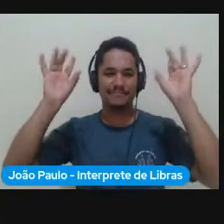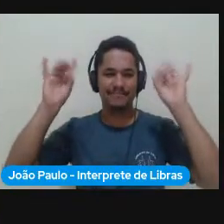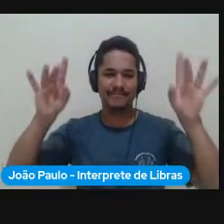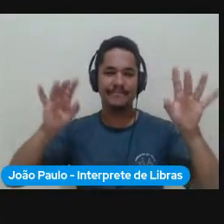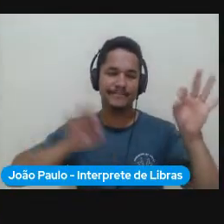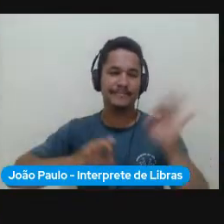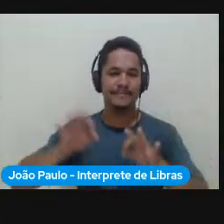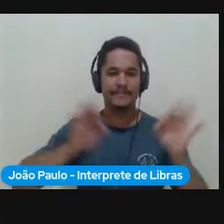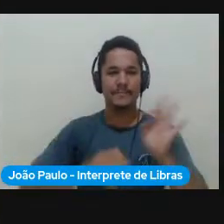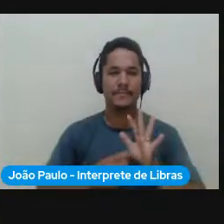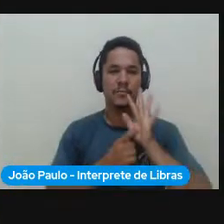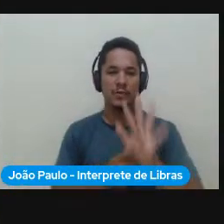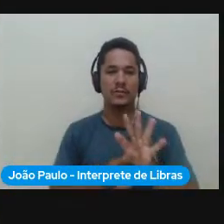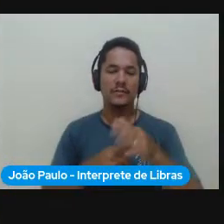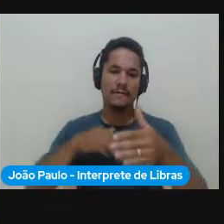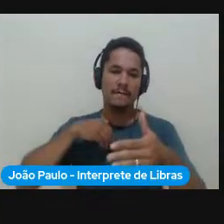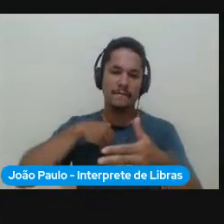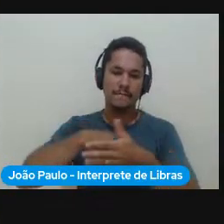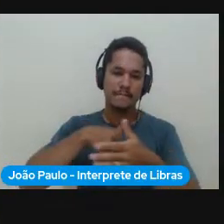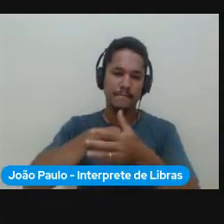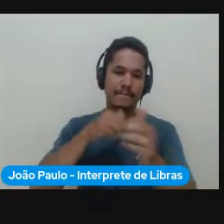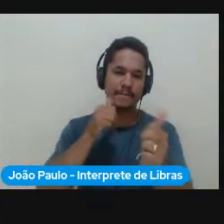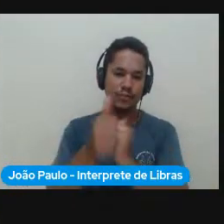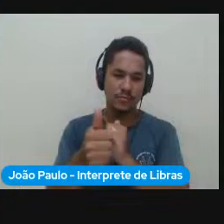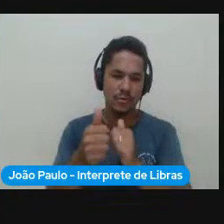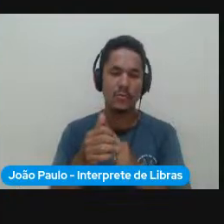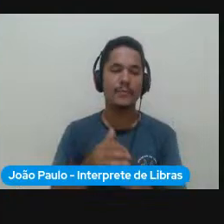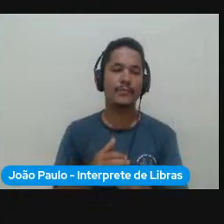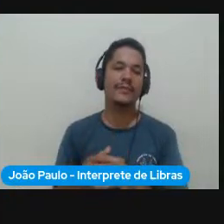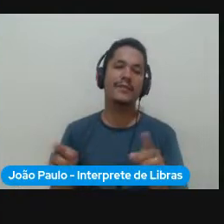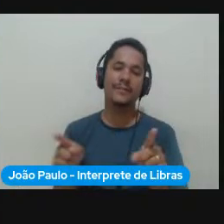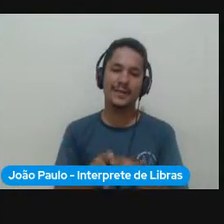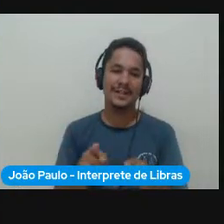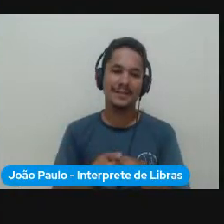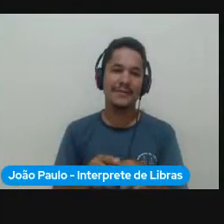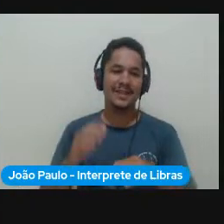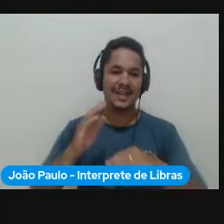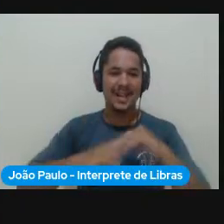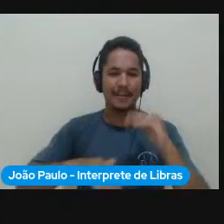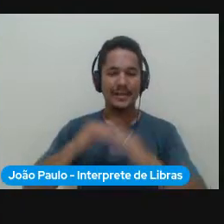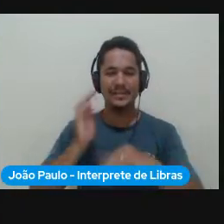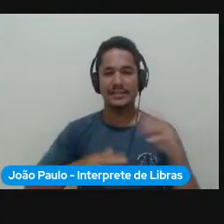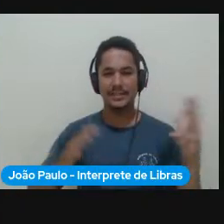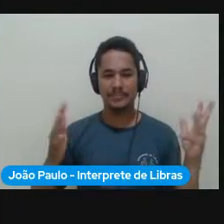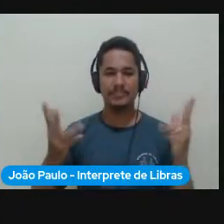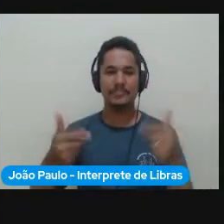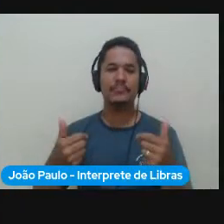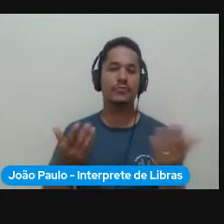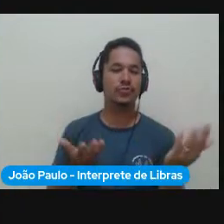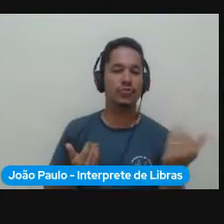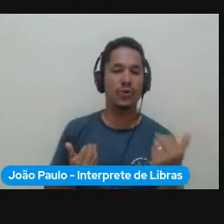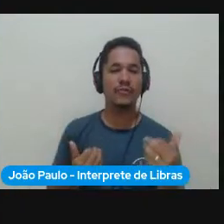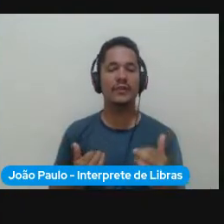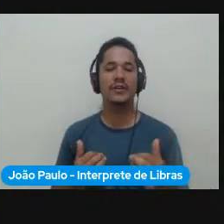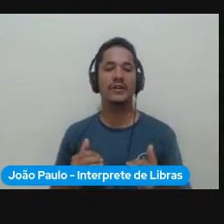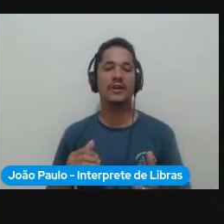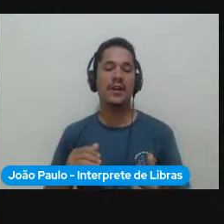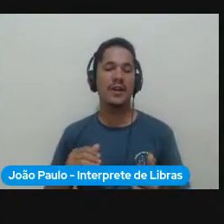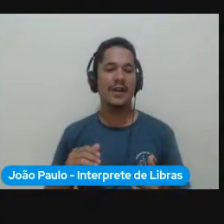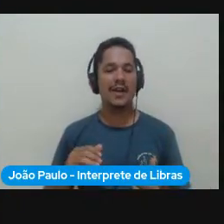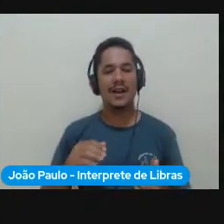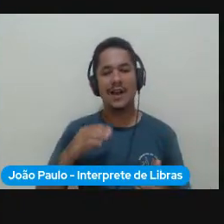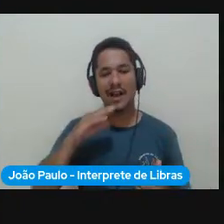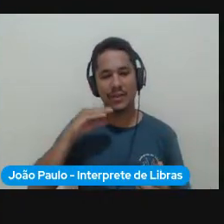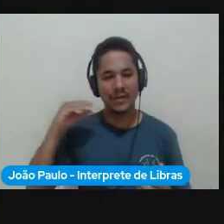fundo como futebol, mas a gente aí capacita esses jovens e adolescentes e não jovens e